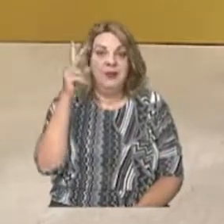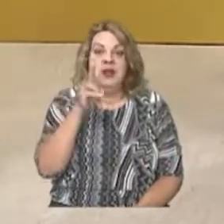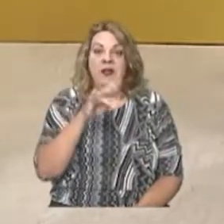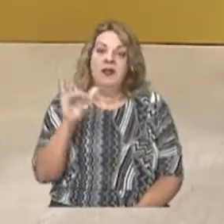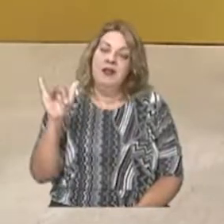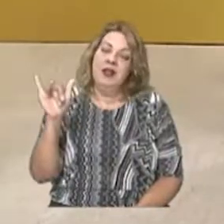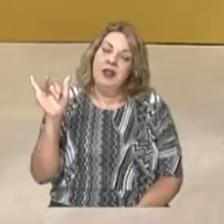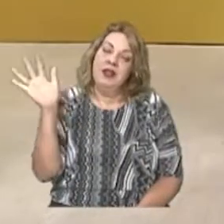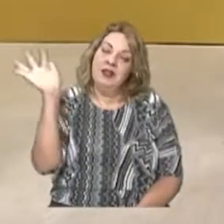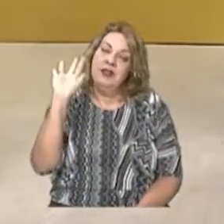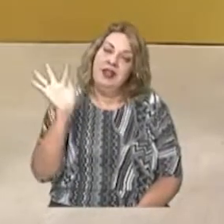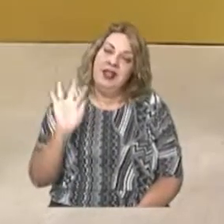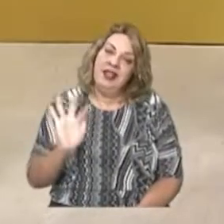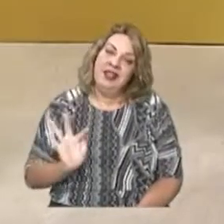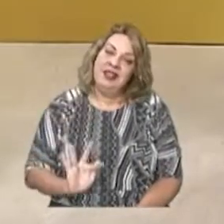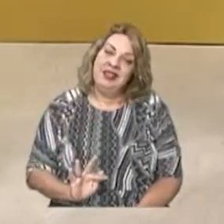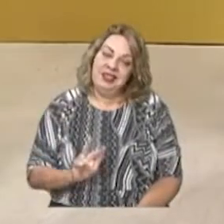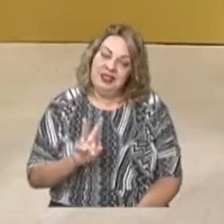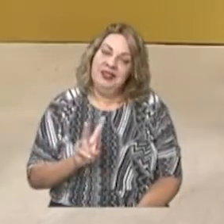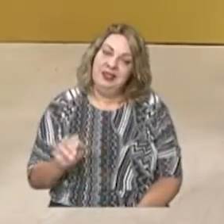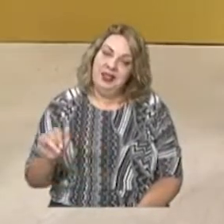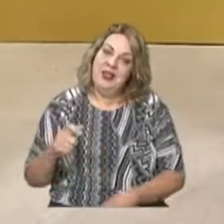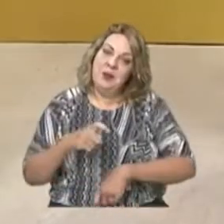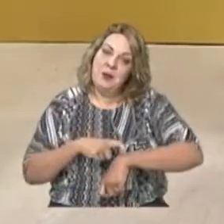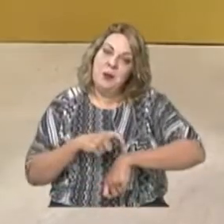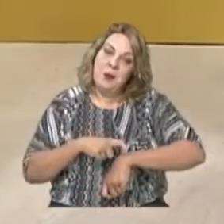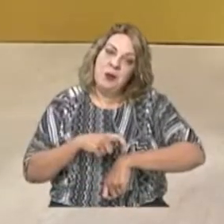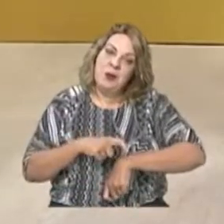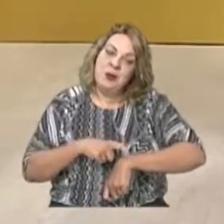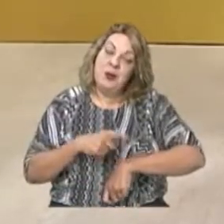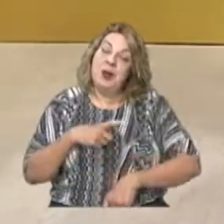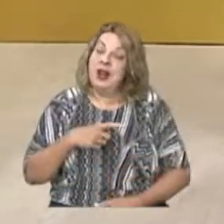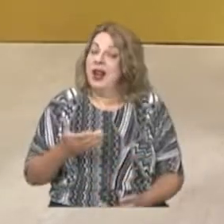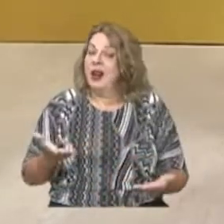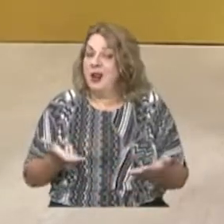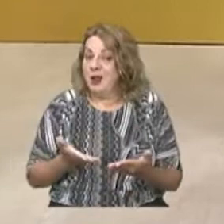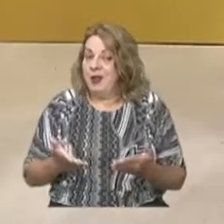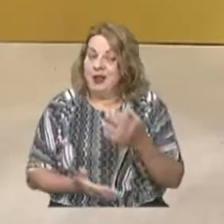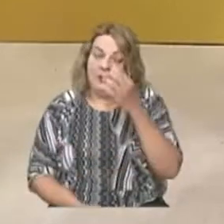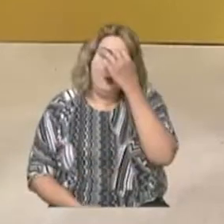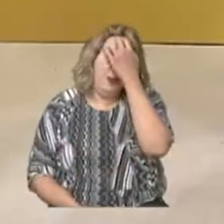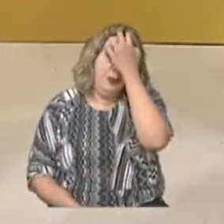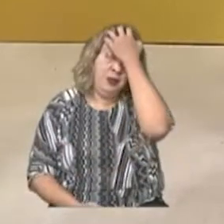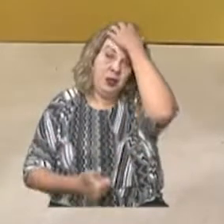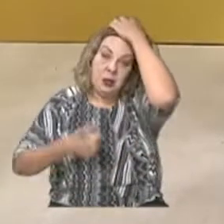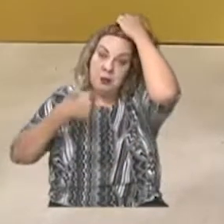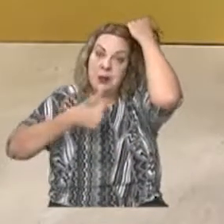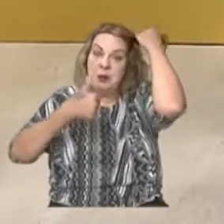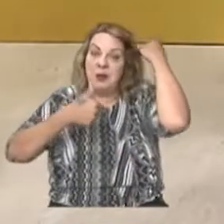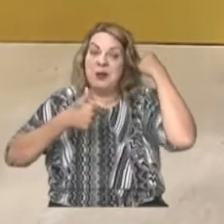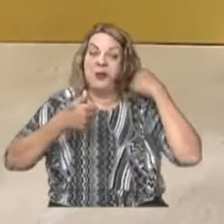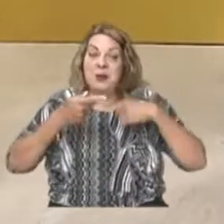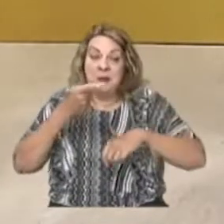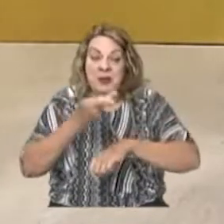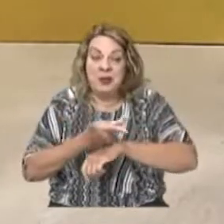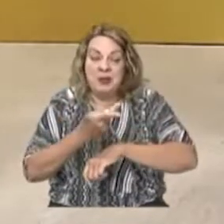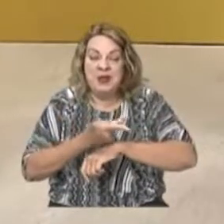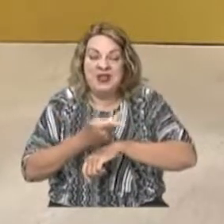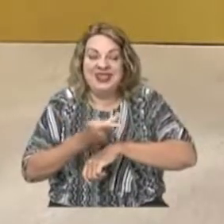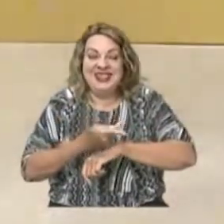dia sorrindo, sorrindo. É o momento do nosso queridinho aqui do Caju Cap, é hora do nosso...